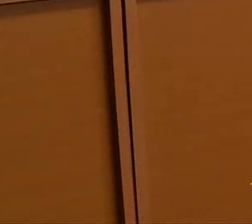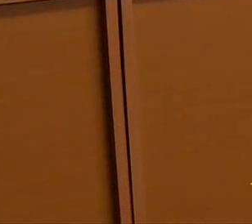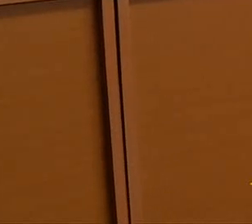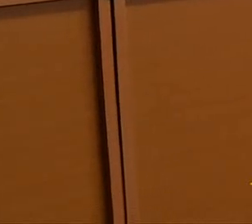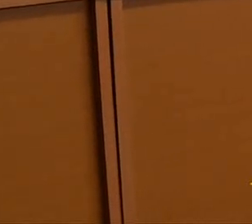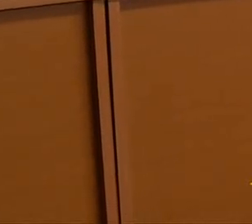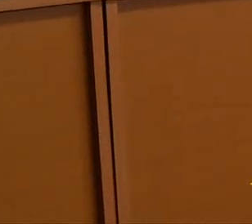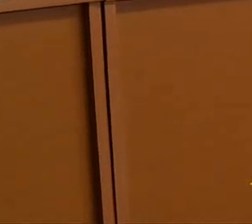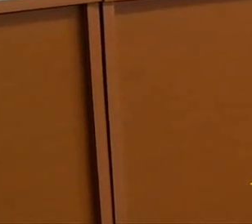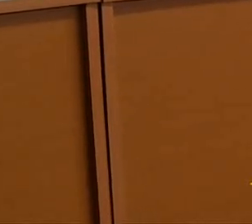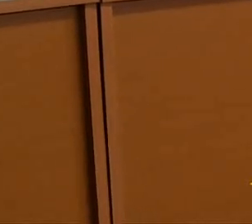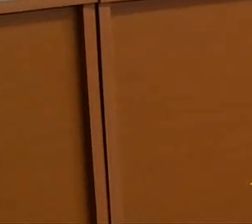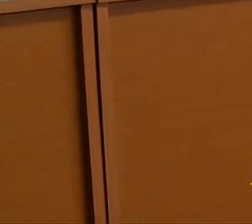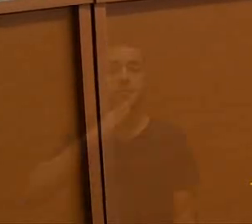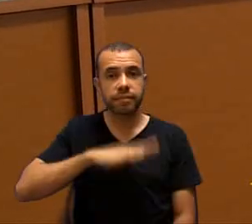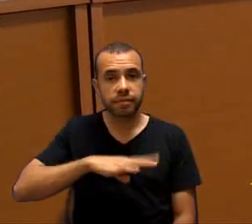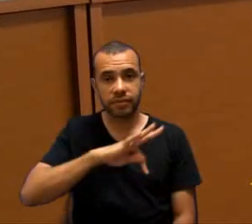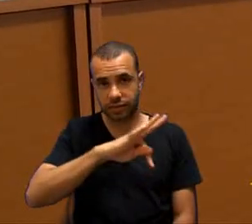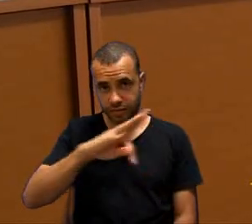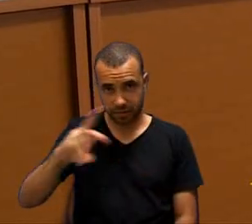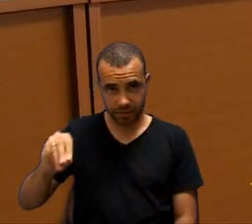Bom, boa tarde a todos.